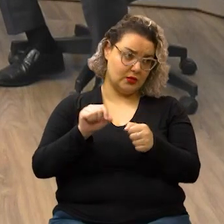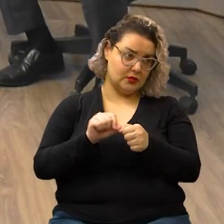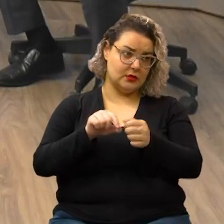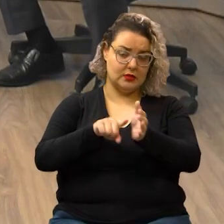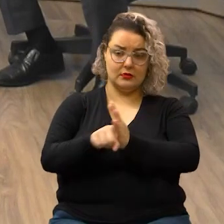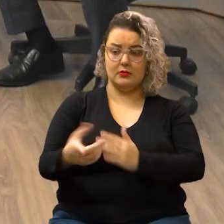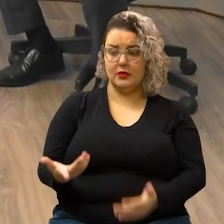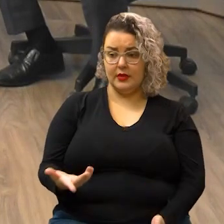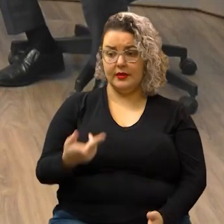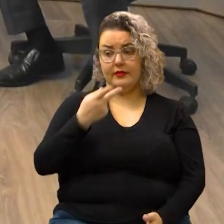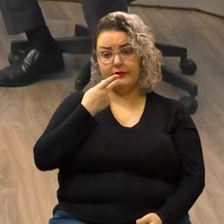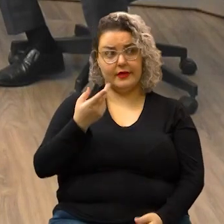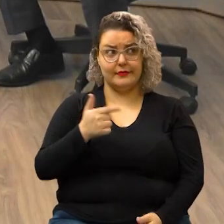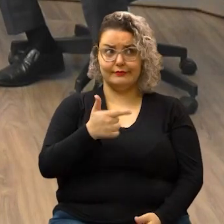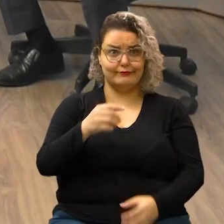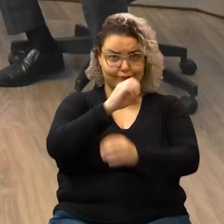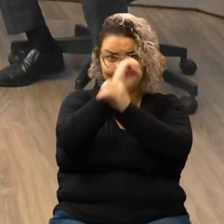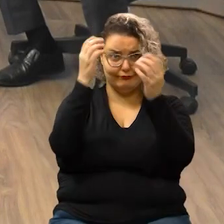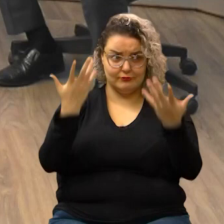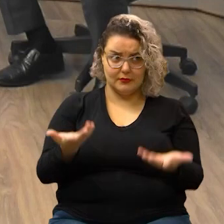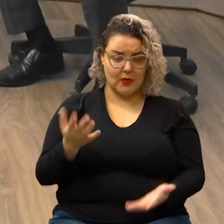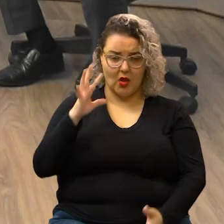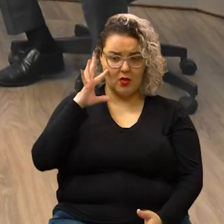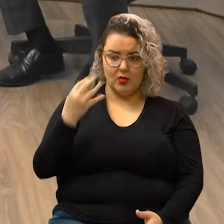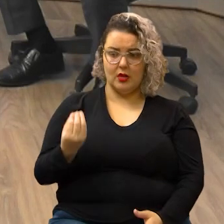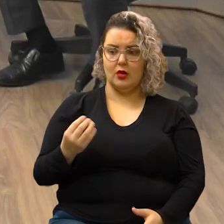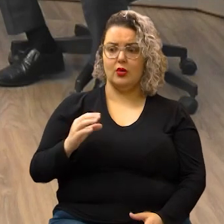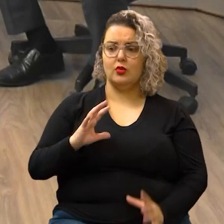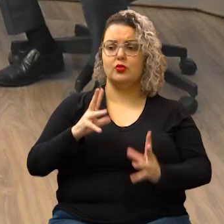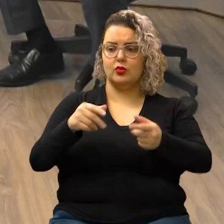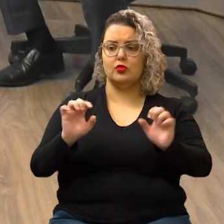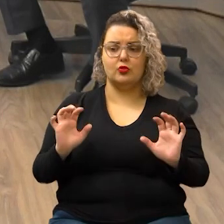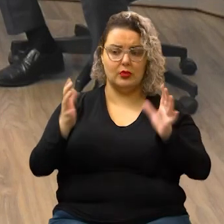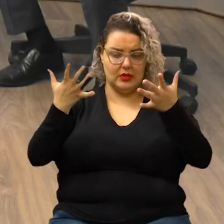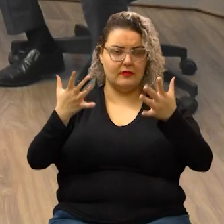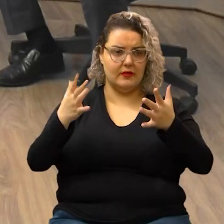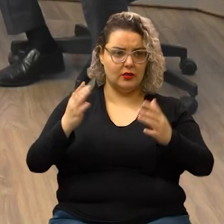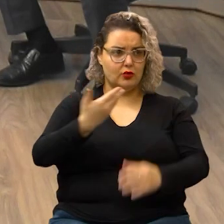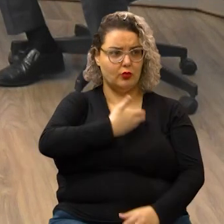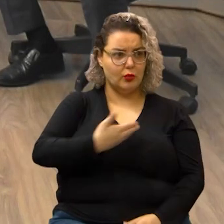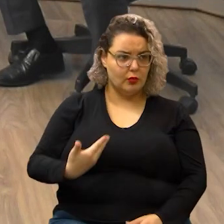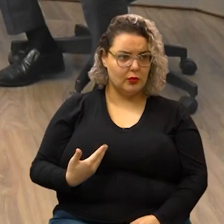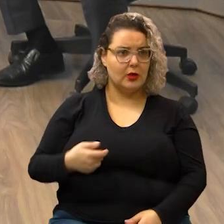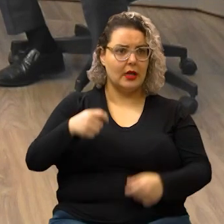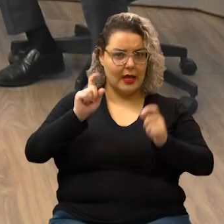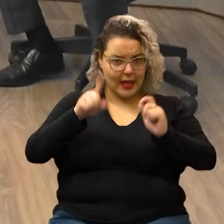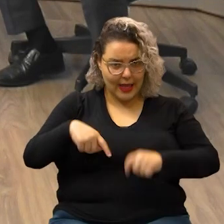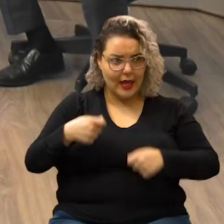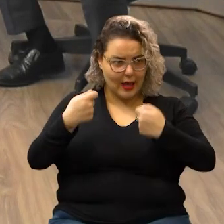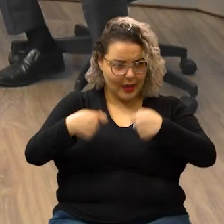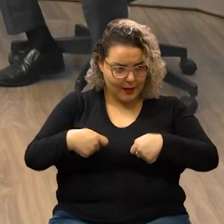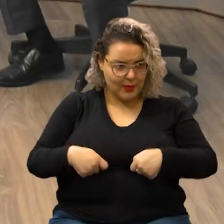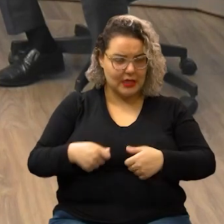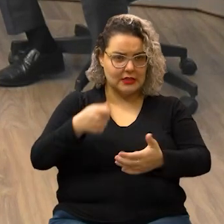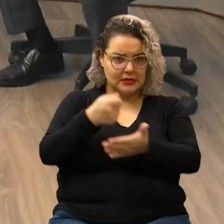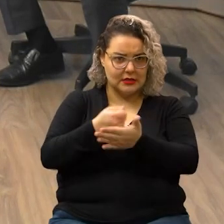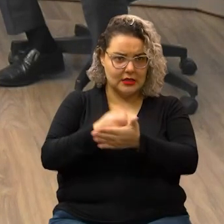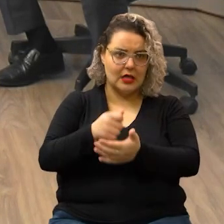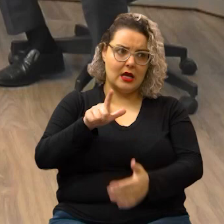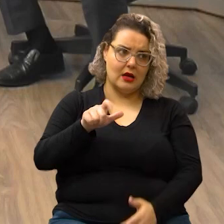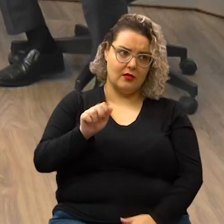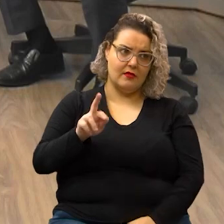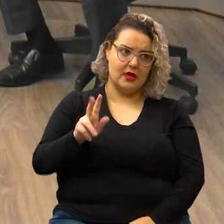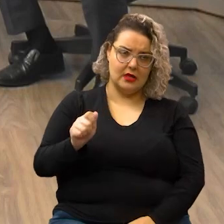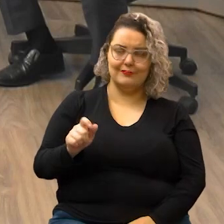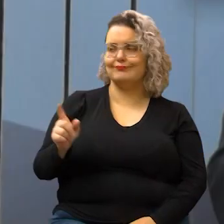minha ignorância? Todo evento público dessa natureza é obrigatório ter um alvará do Juizado da Infância e da Juventude? Não é todo